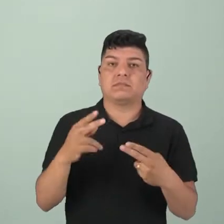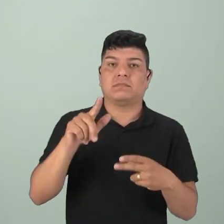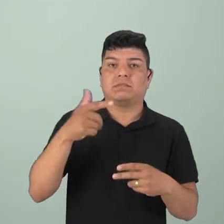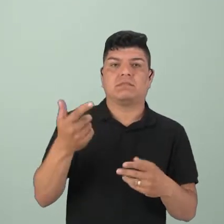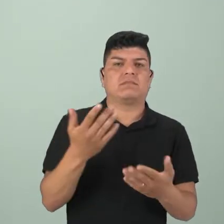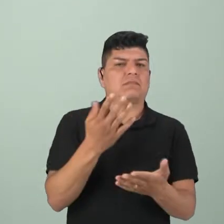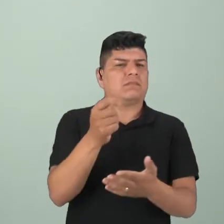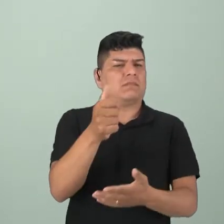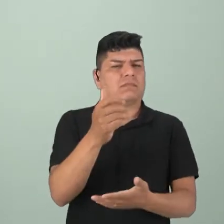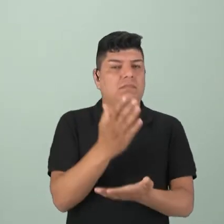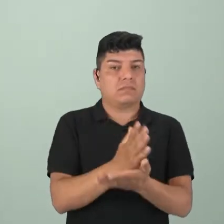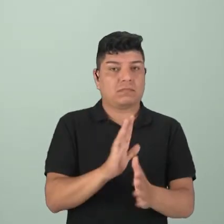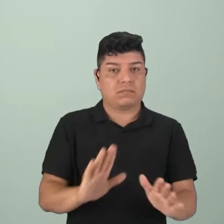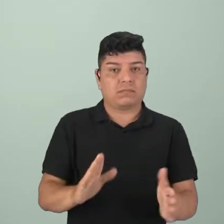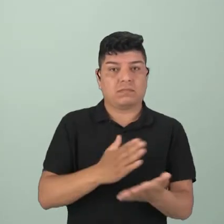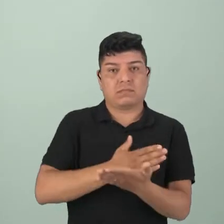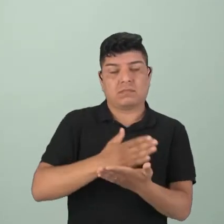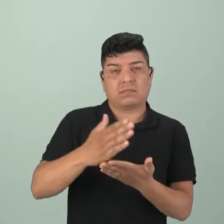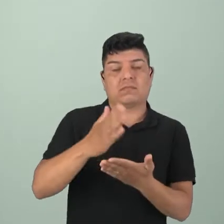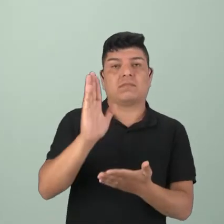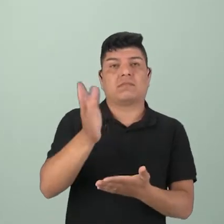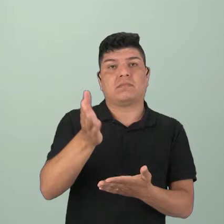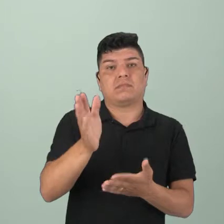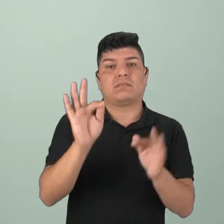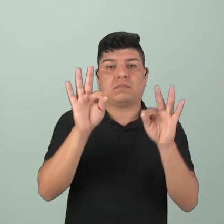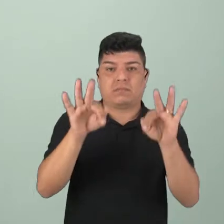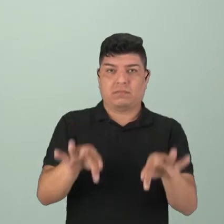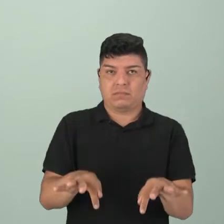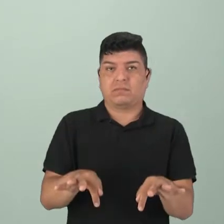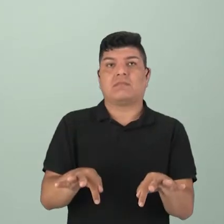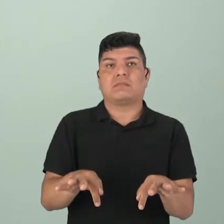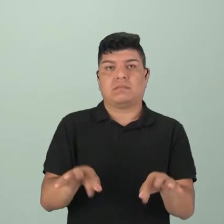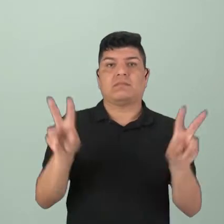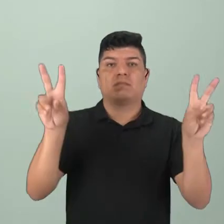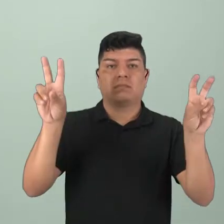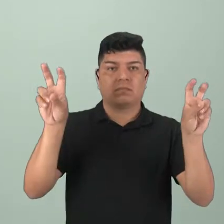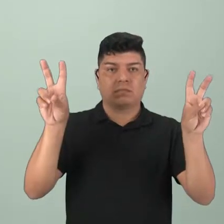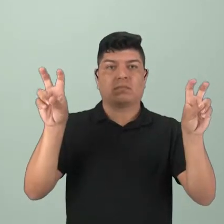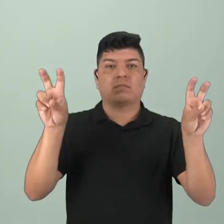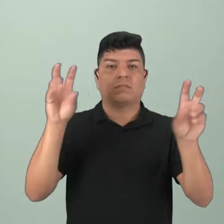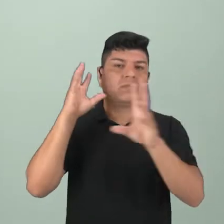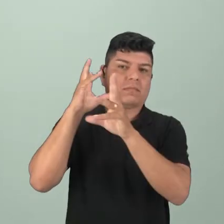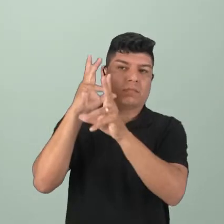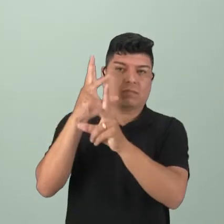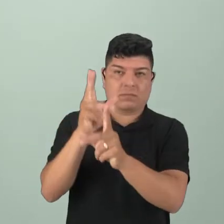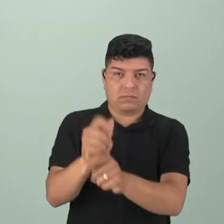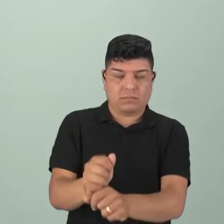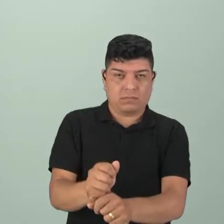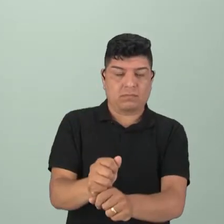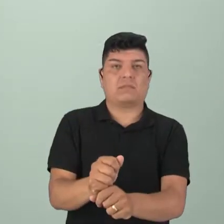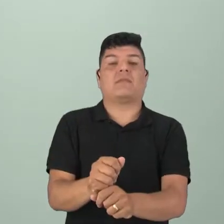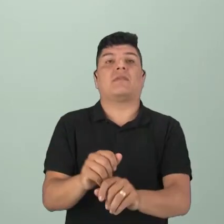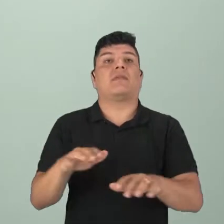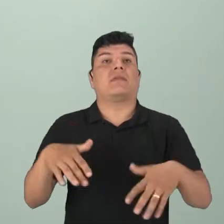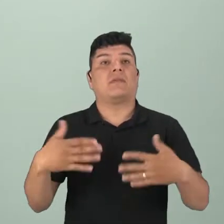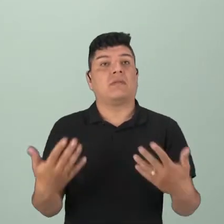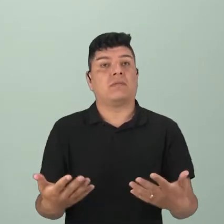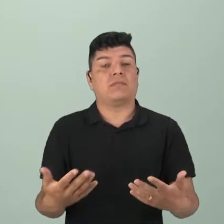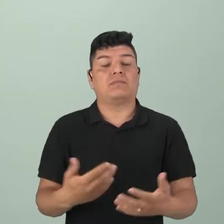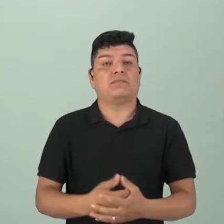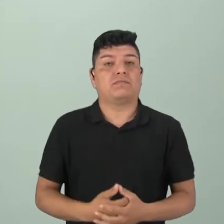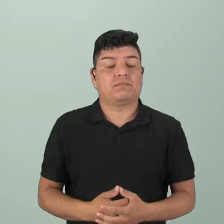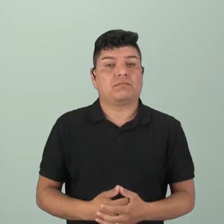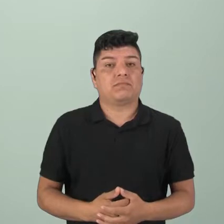quase terminando e começando aí a caminhar para a finalização desses assuntos de retomada, é